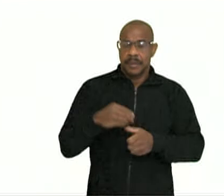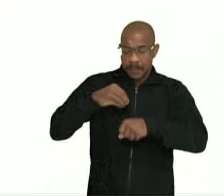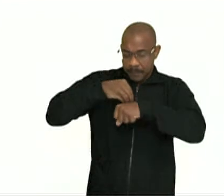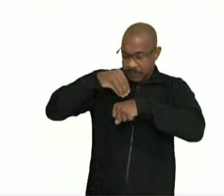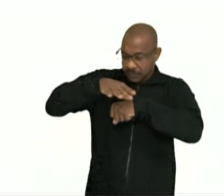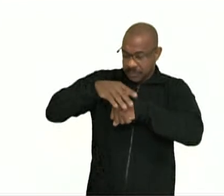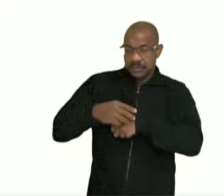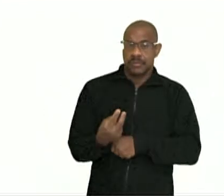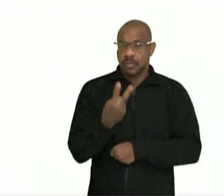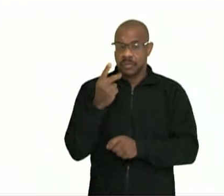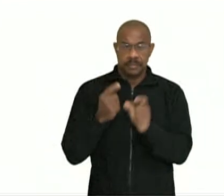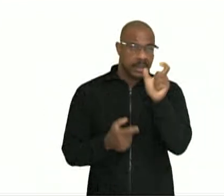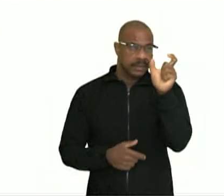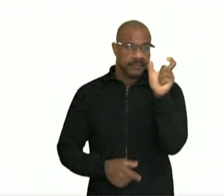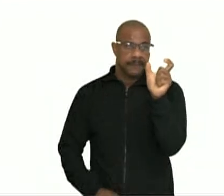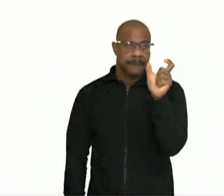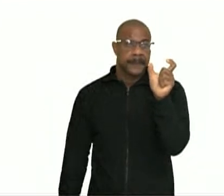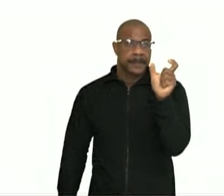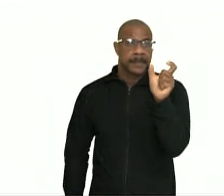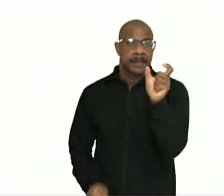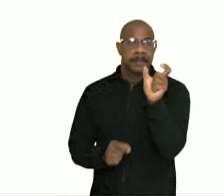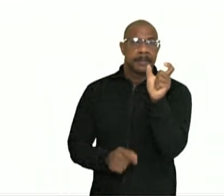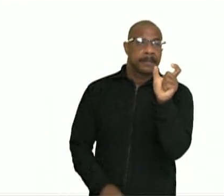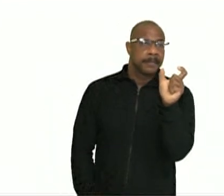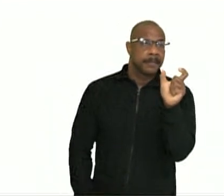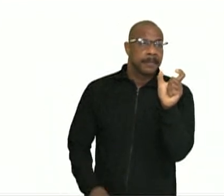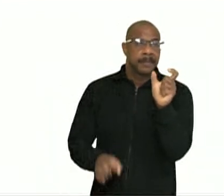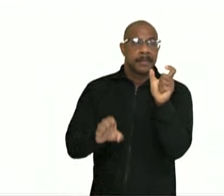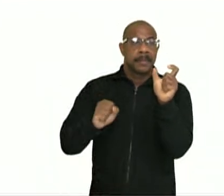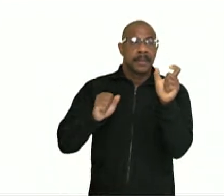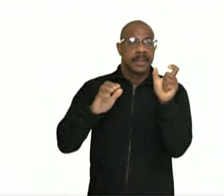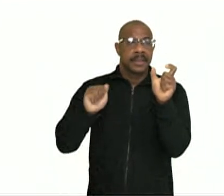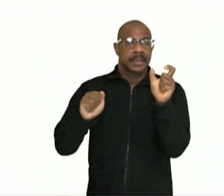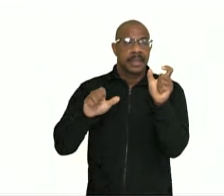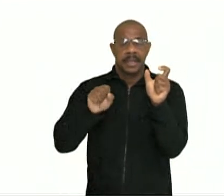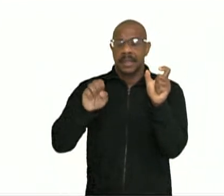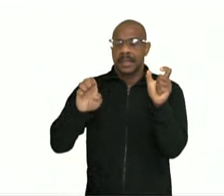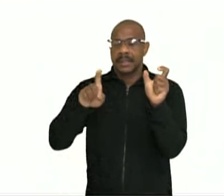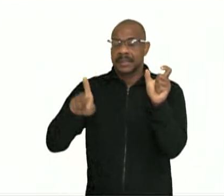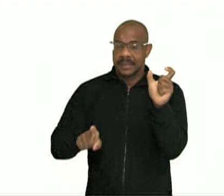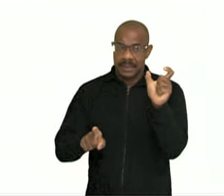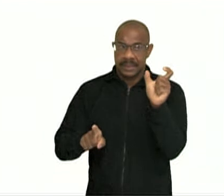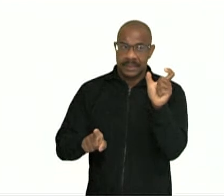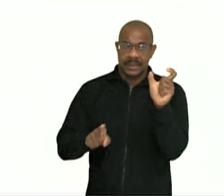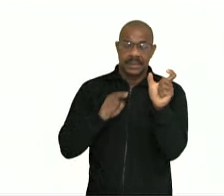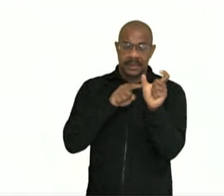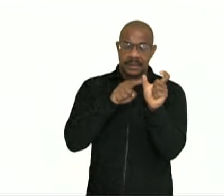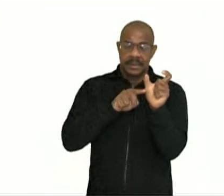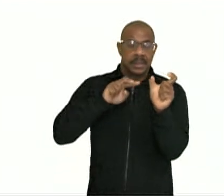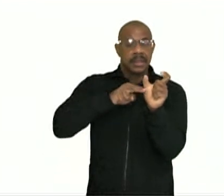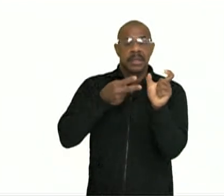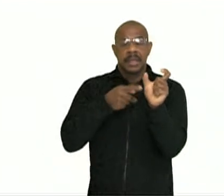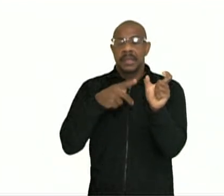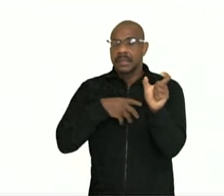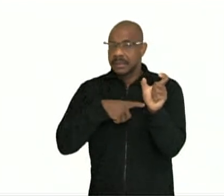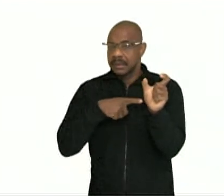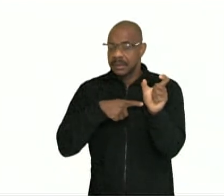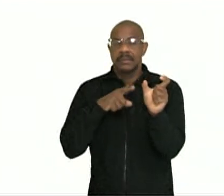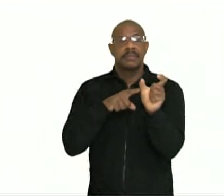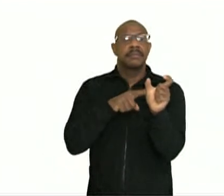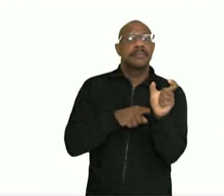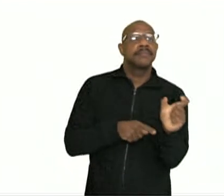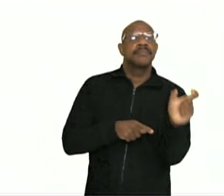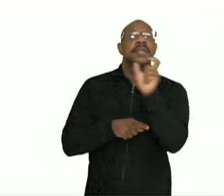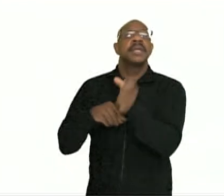de 2 palavrinhas. A palavra escassez, sentido, né, que ela envolve. Então, escassez